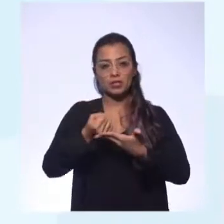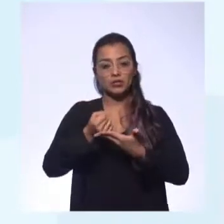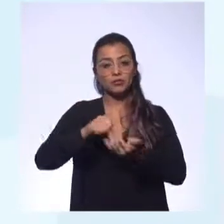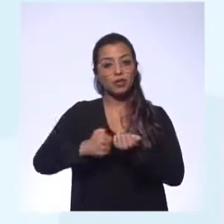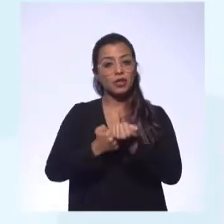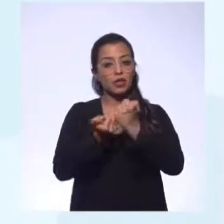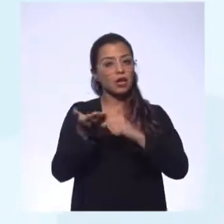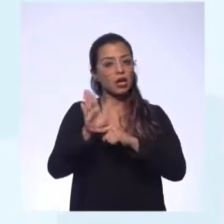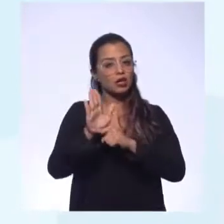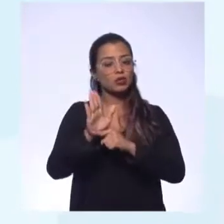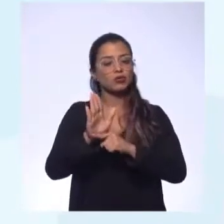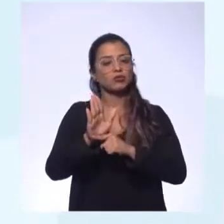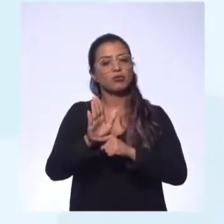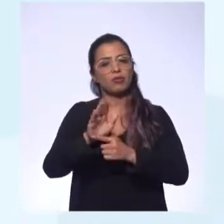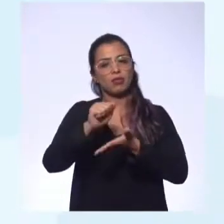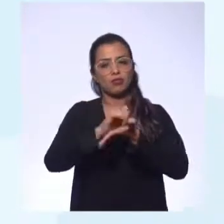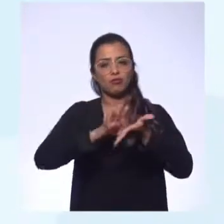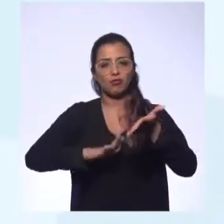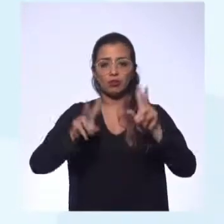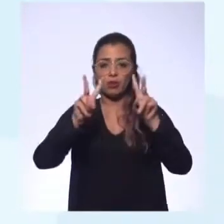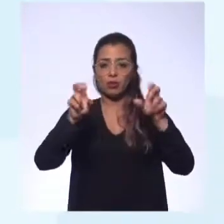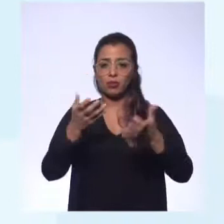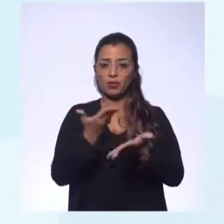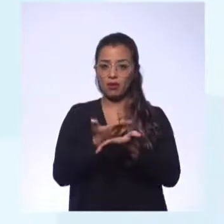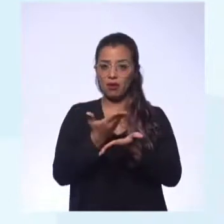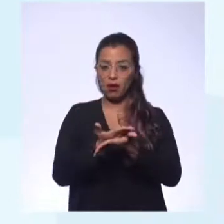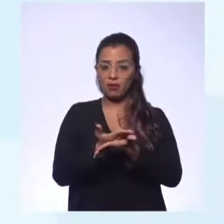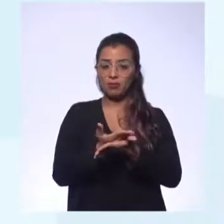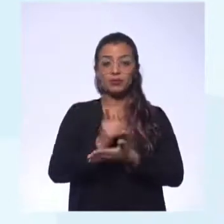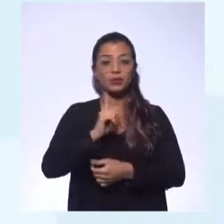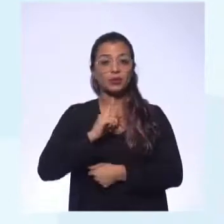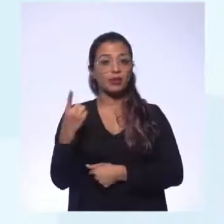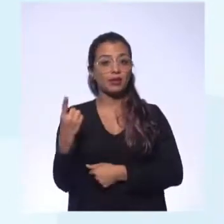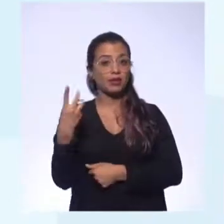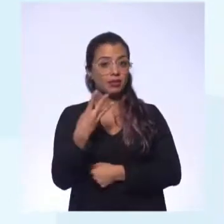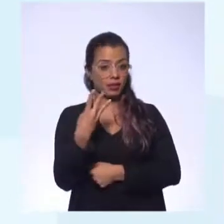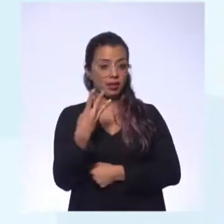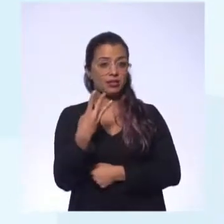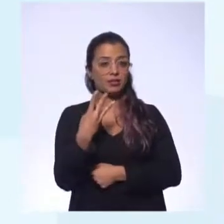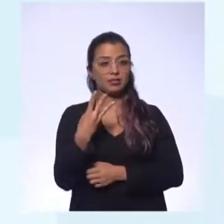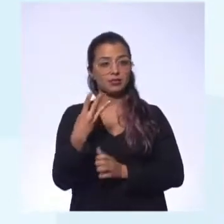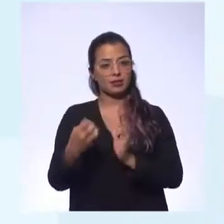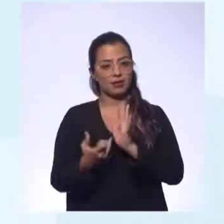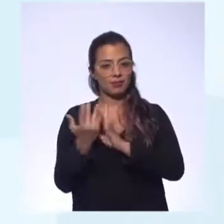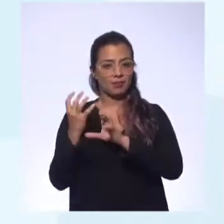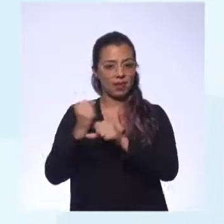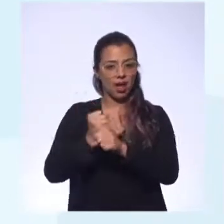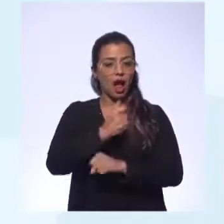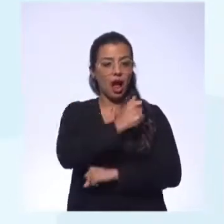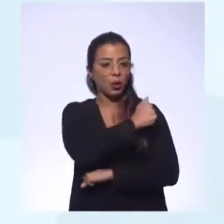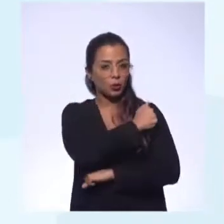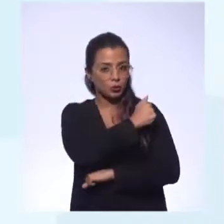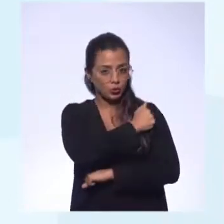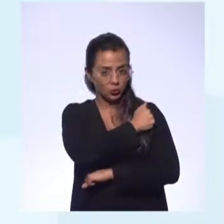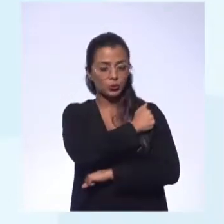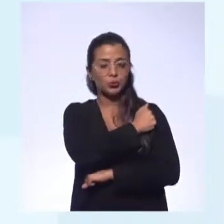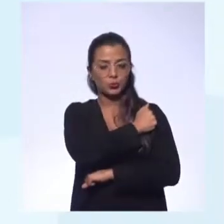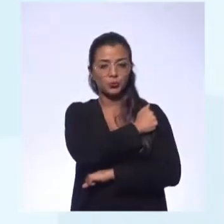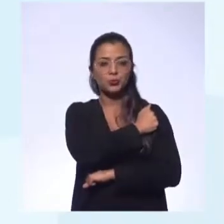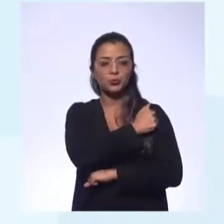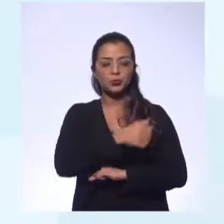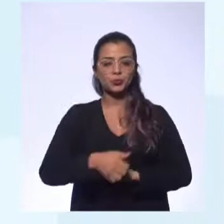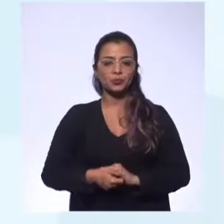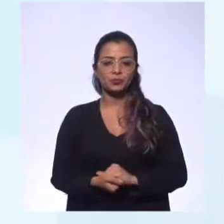ajuda na atividade do assunto da aula. Então, nós tivemos aqui 13 alunos, que seria a maioria desses que foram estudados, que